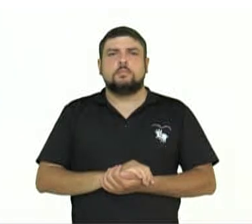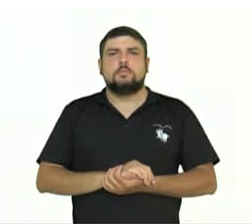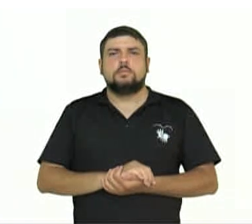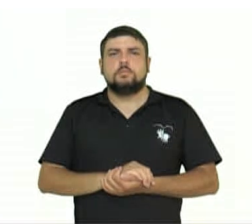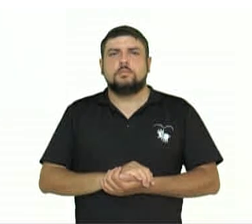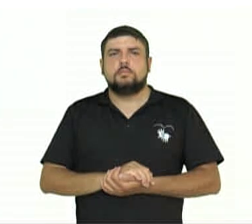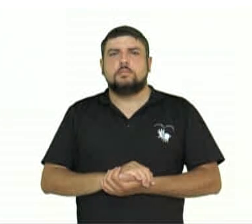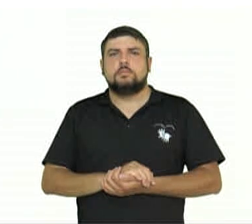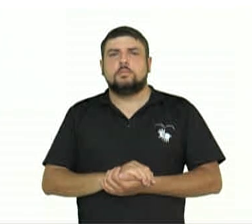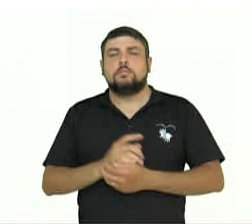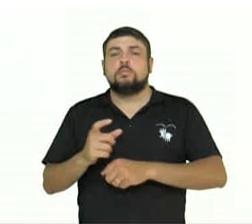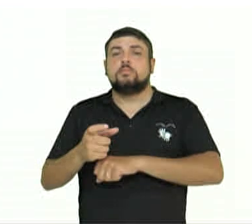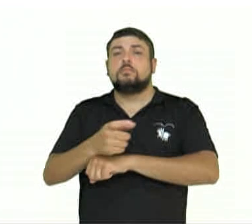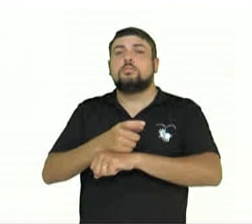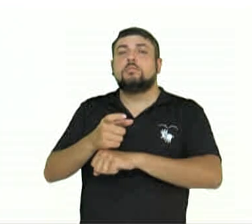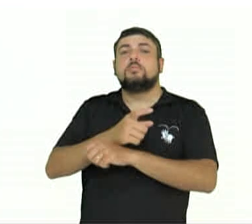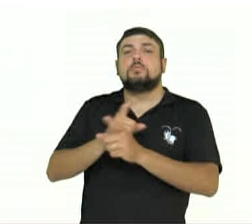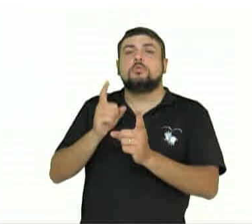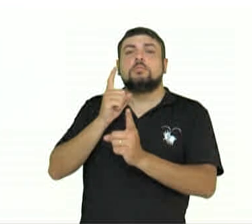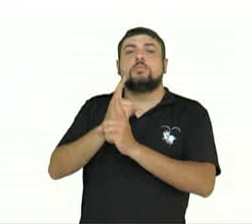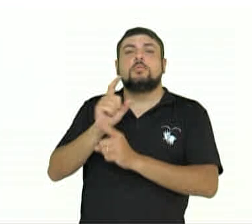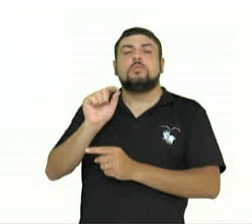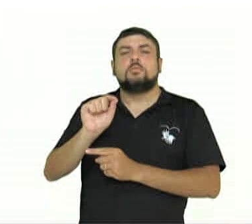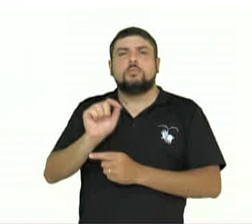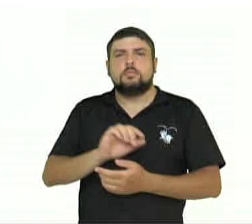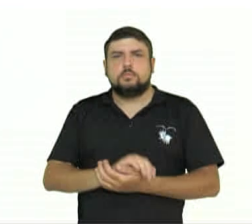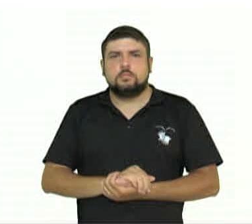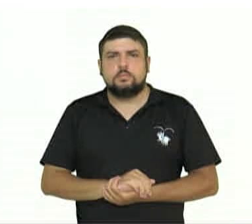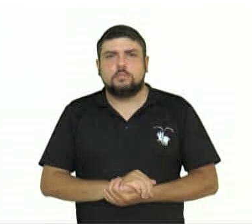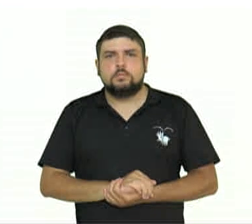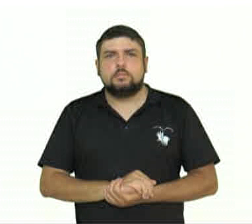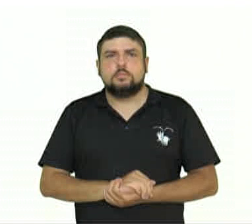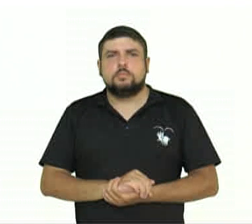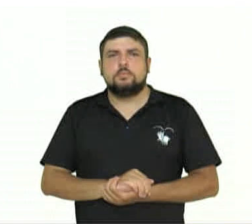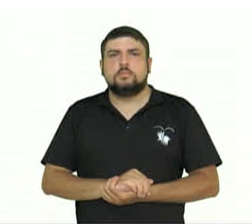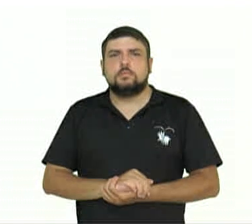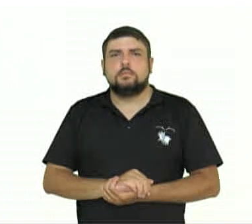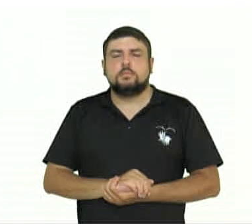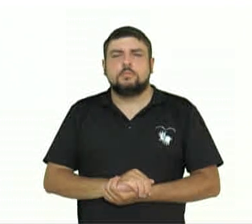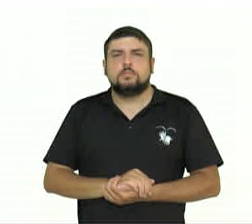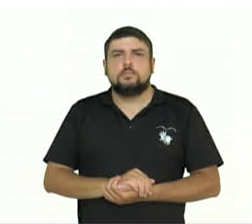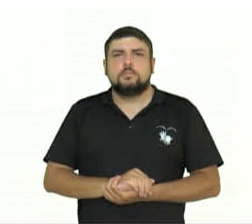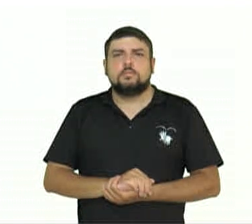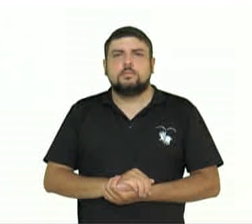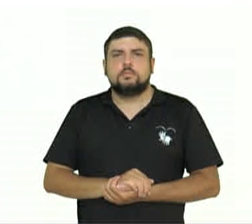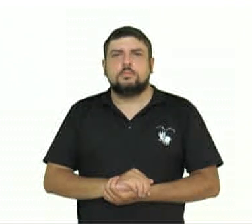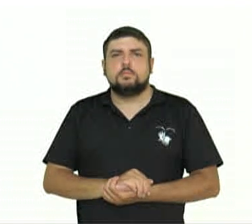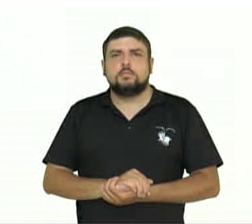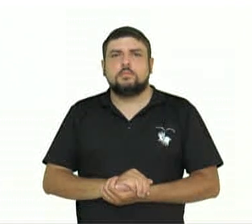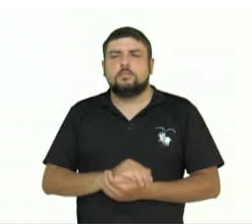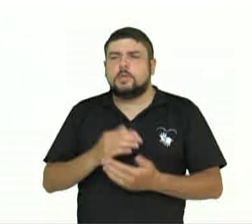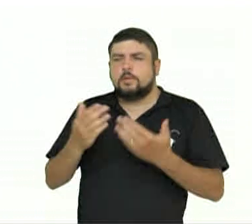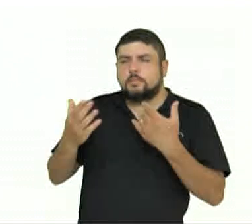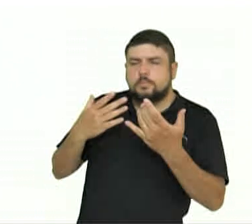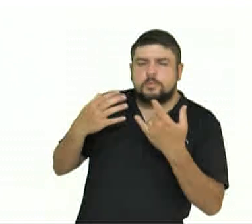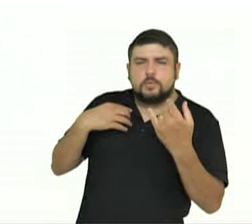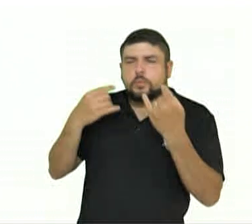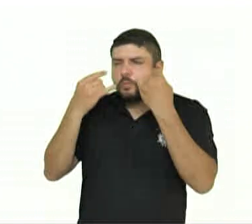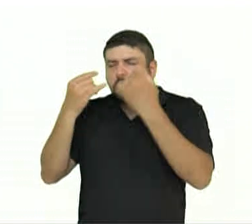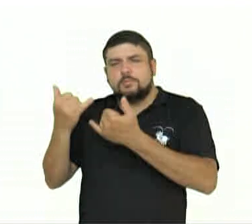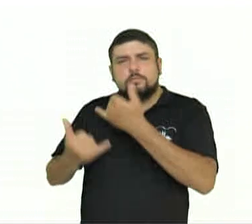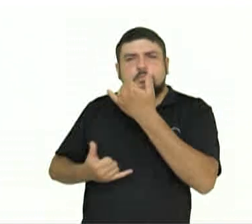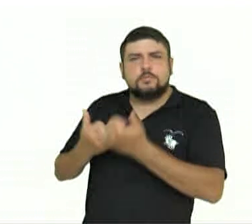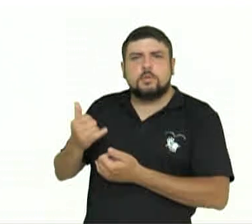encontramos aí no diálogo são entretenida e sana. Entretenida quer dizer divertido e